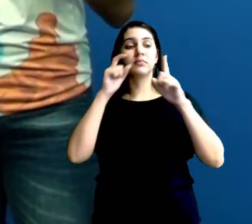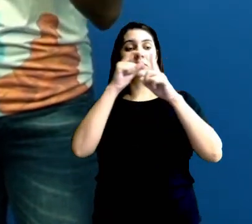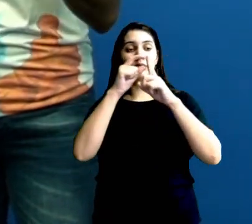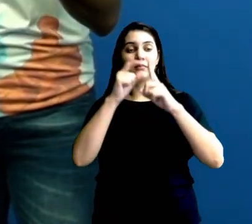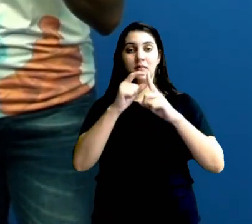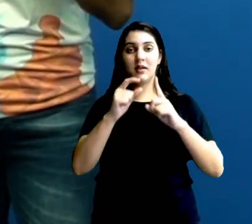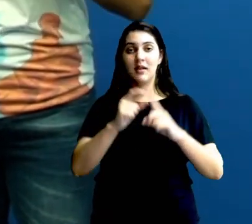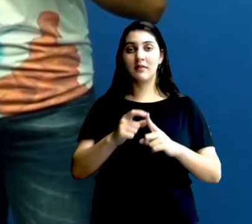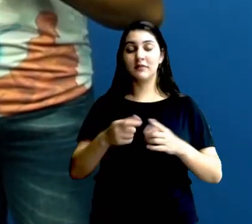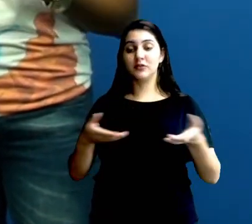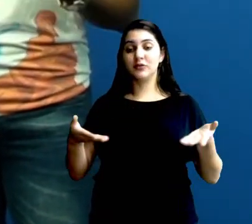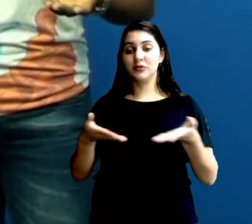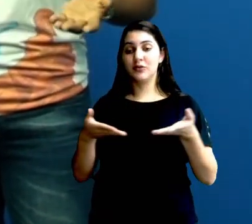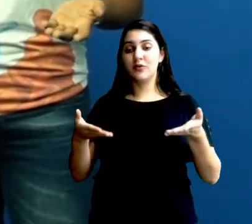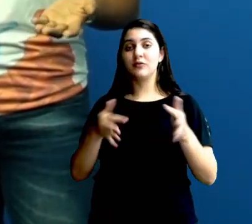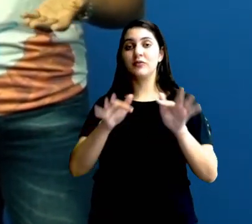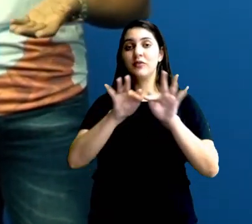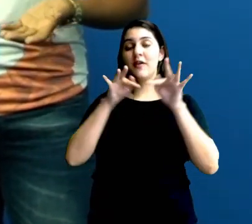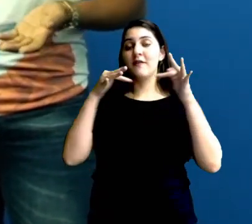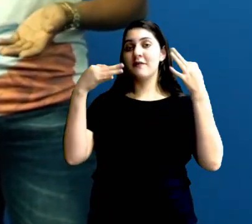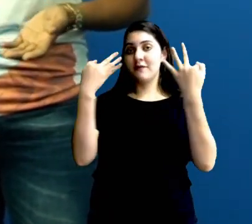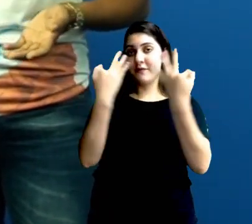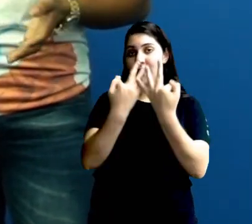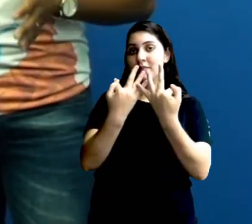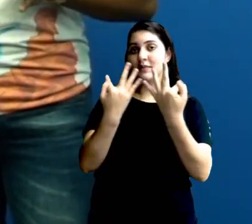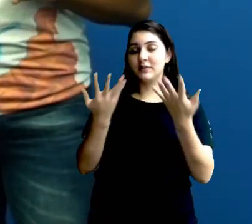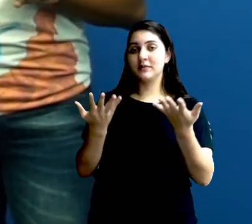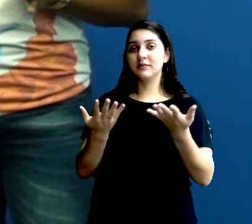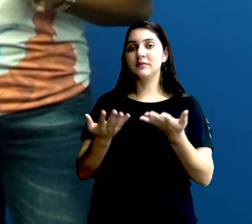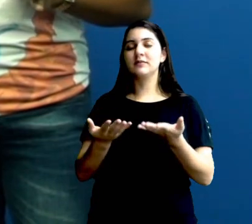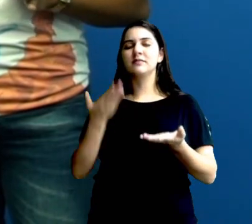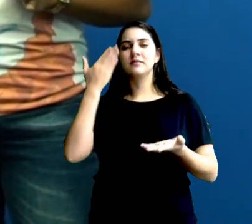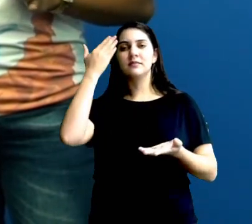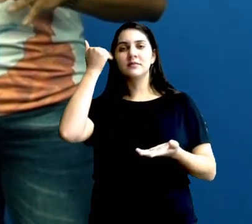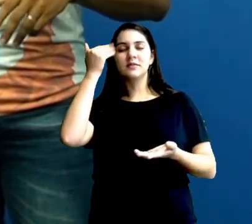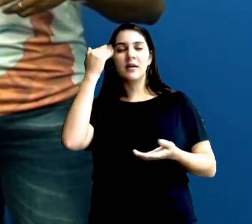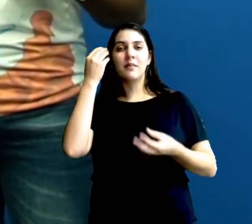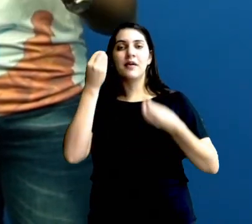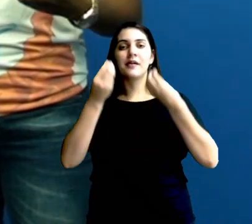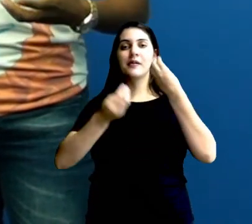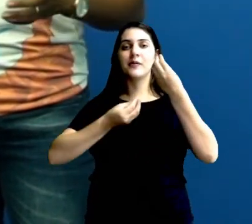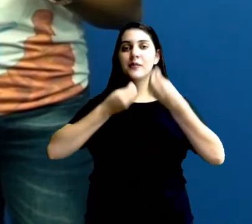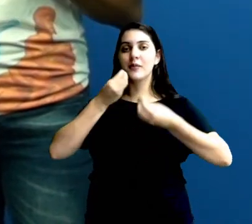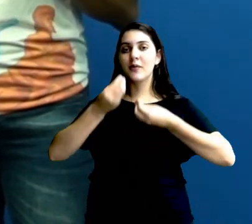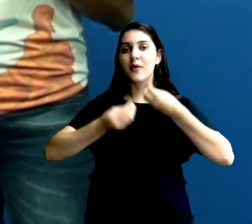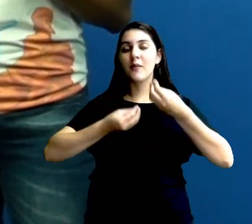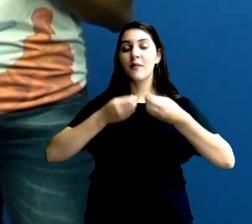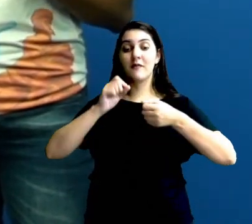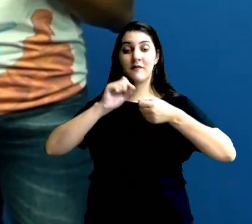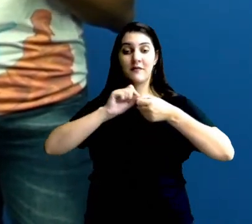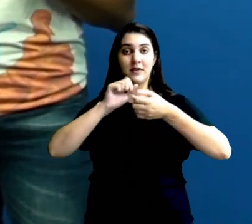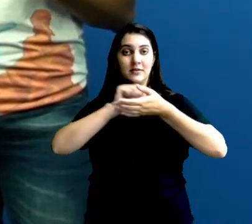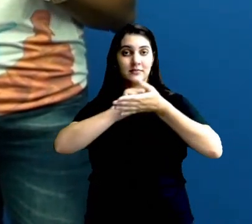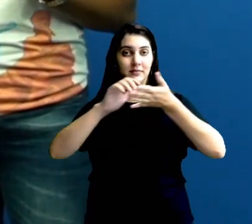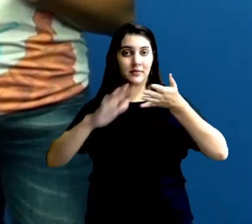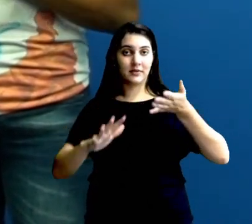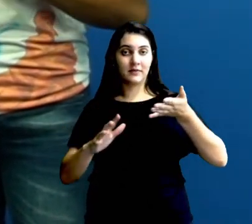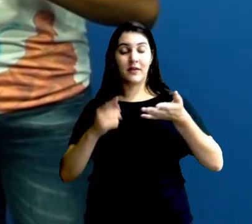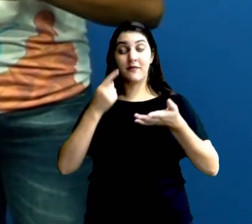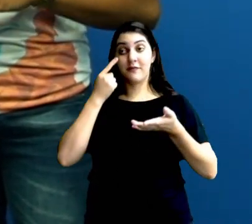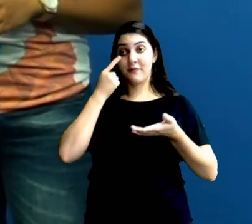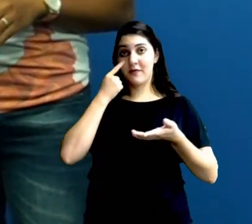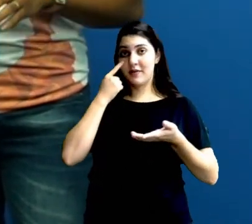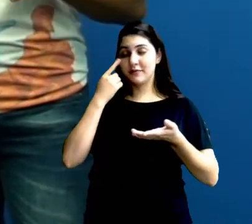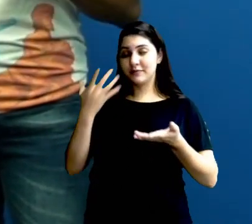hoje? Membros da família. Family members. Vamos saber um pouquinho como é que a gente vai fazer essa atividade.